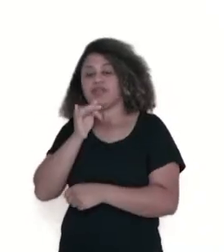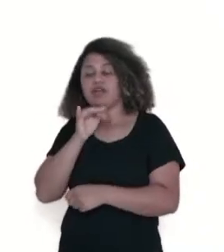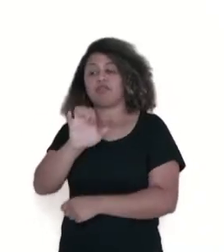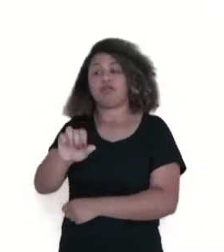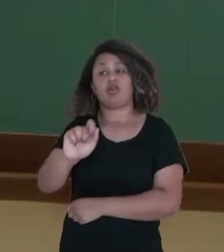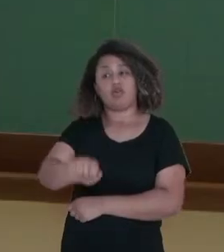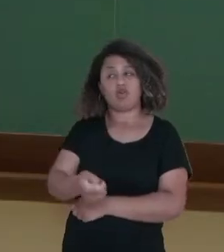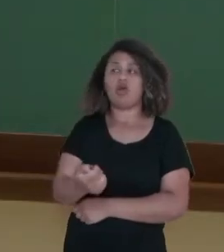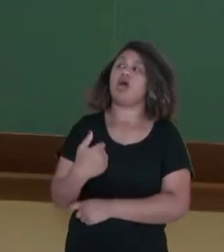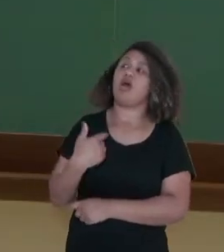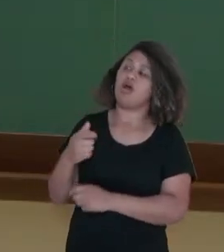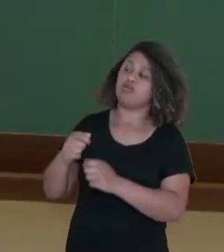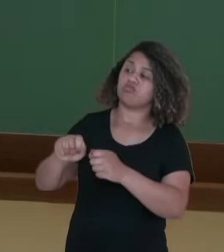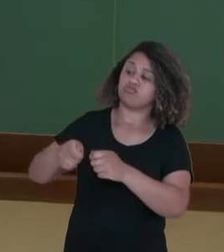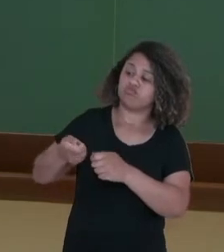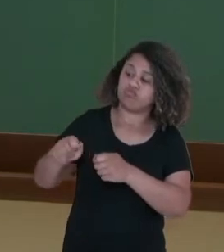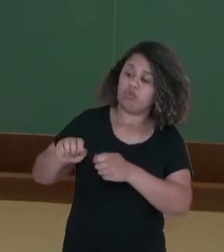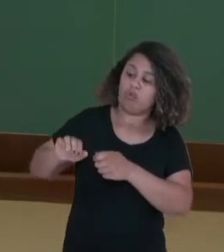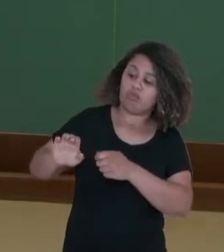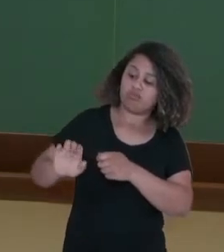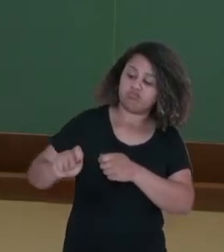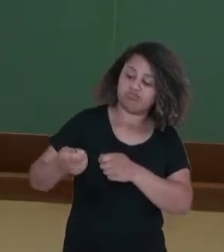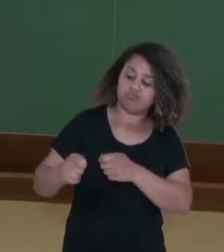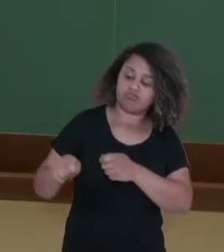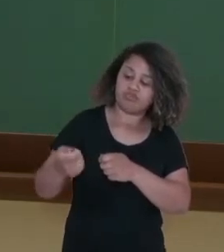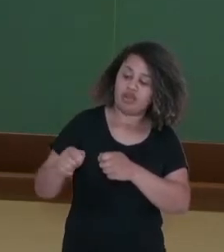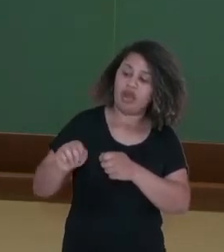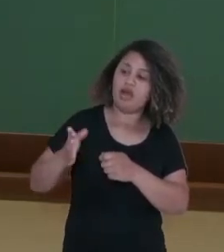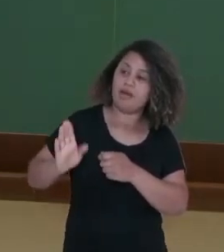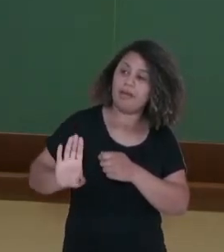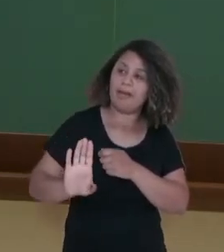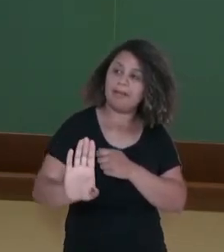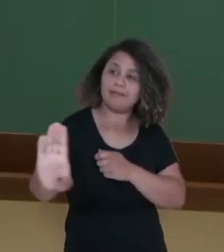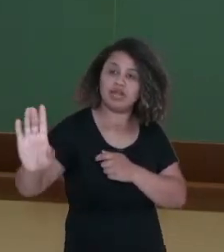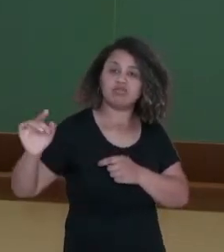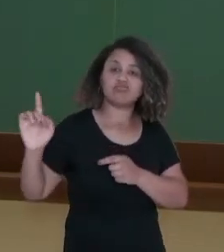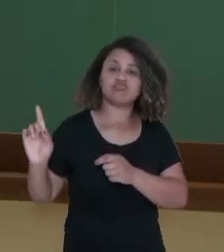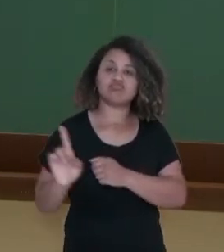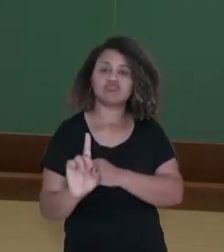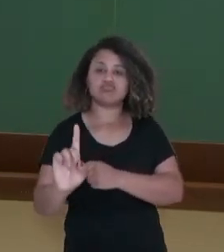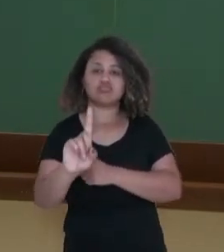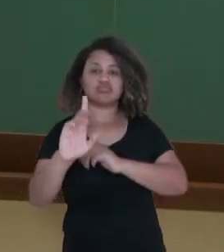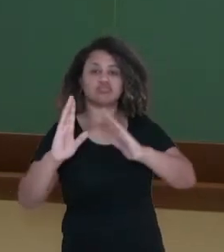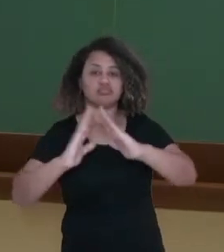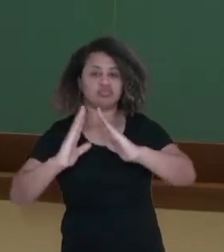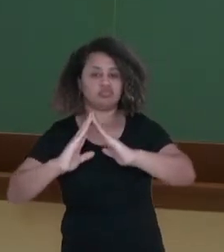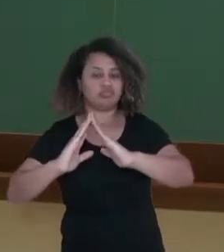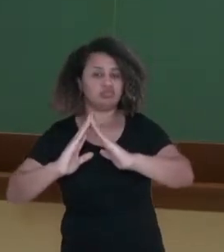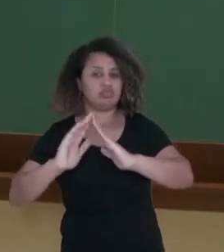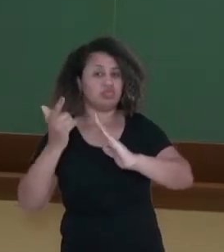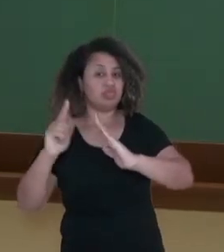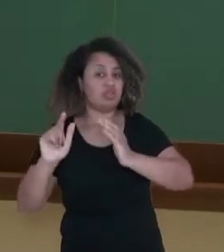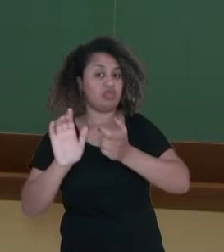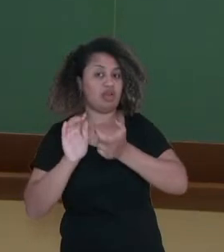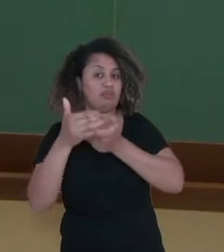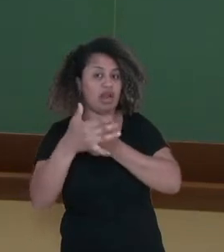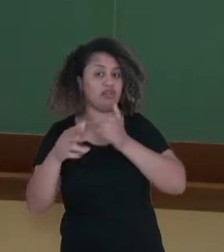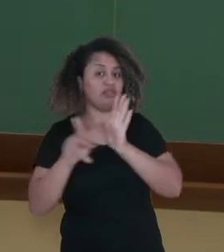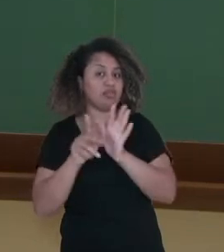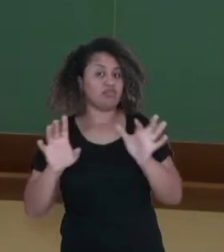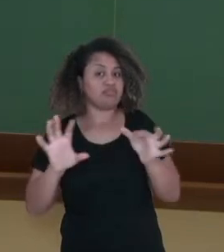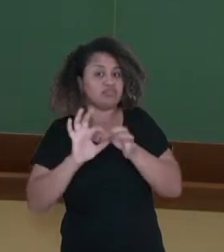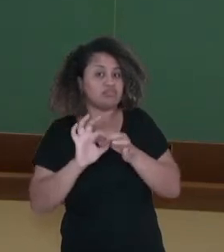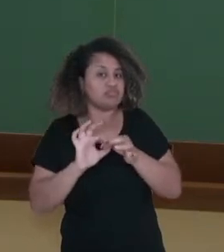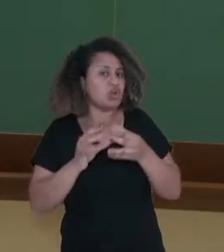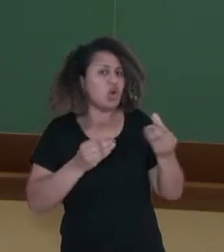chave, abriu a porta, entrou em casa. Veja que ela não tem nenhuma conjunção daquelas coordenativas que nós acabamos de analisar. Como que